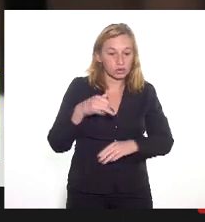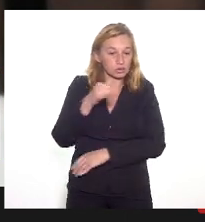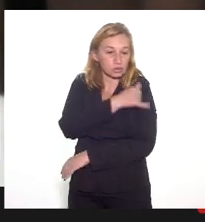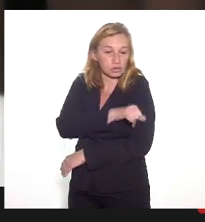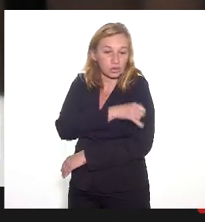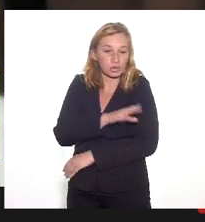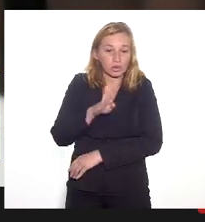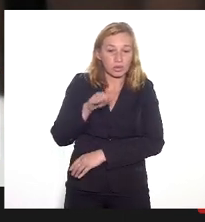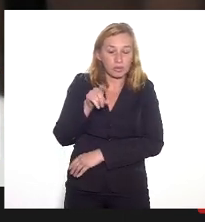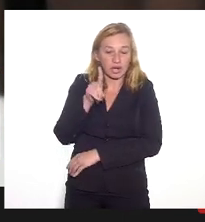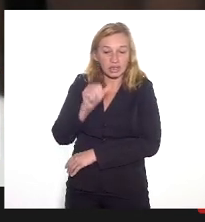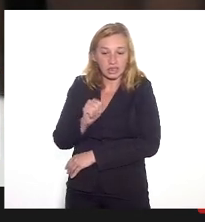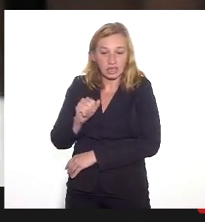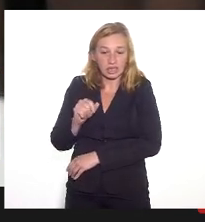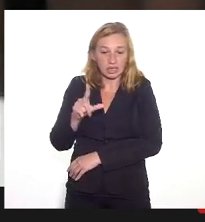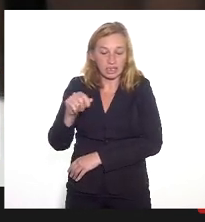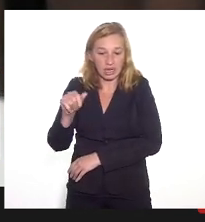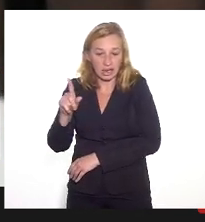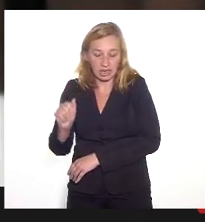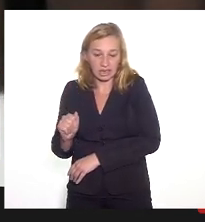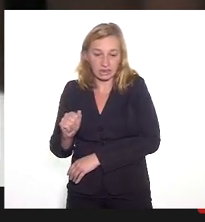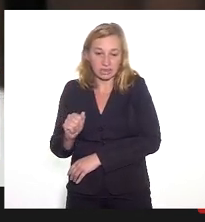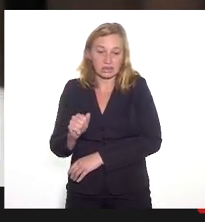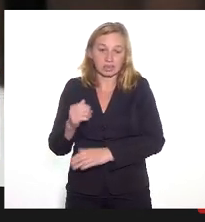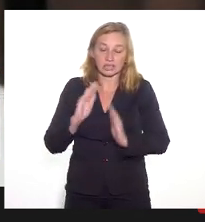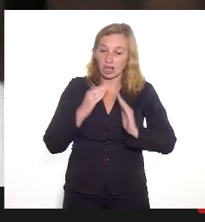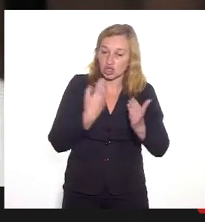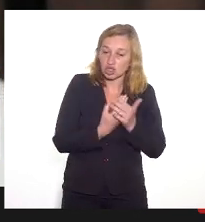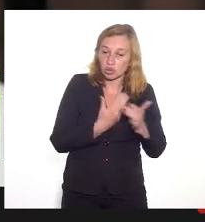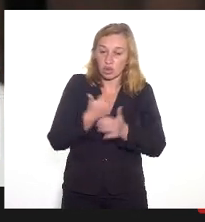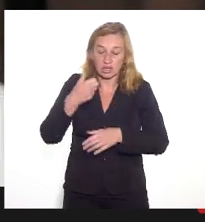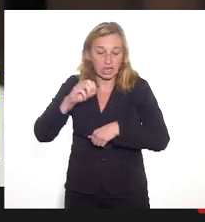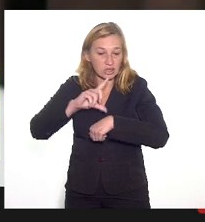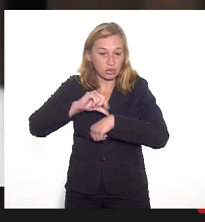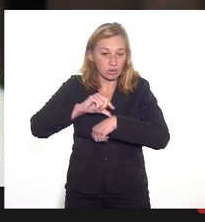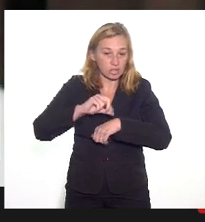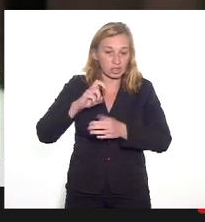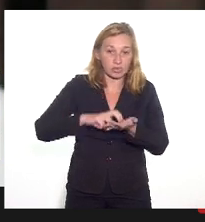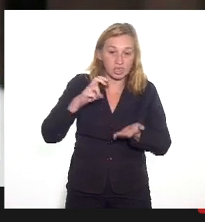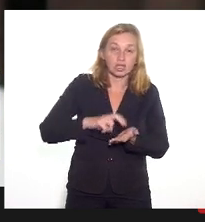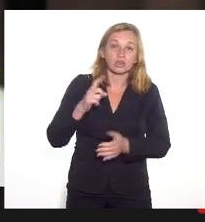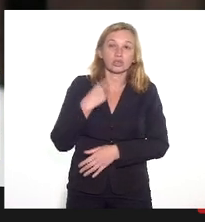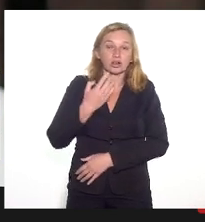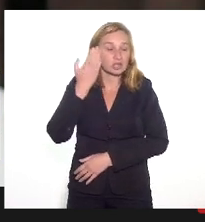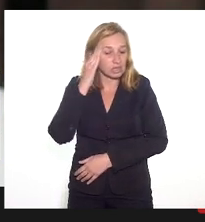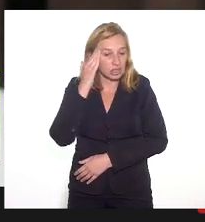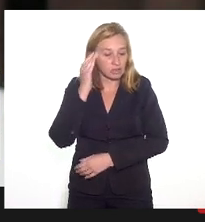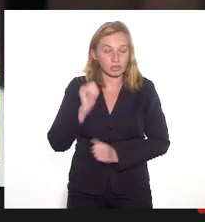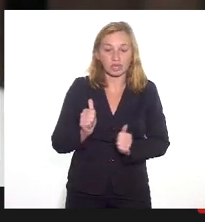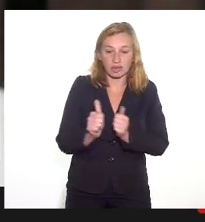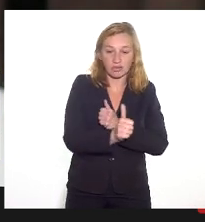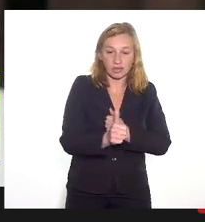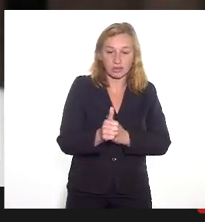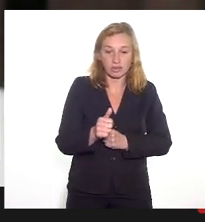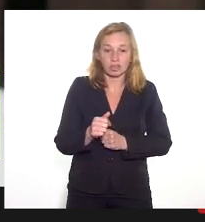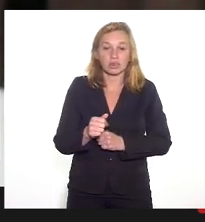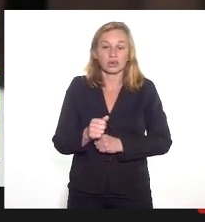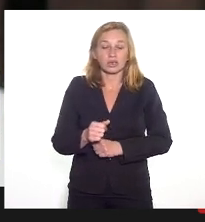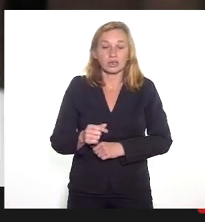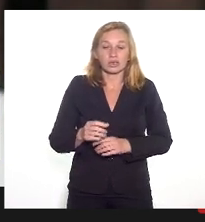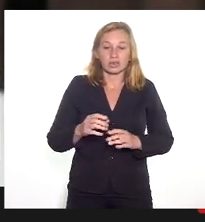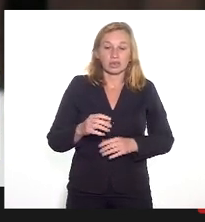Banda Larga nas Escolas a partir de 10 horas da manhã. Nós entendemos que a frente parlamentar como essa, que se forma na Alerj, ela é fundamental